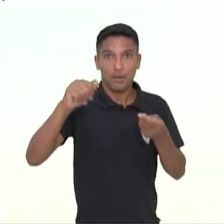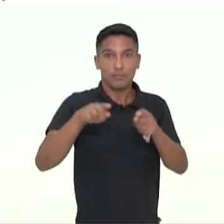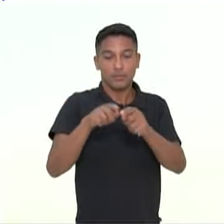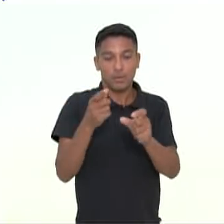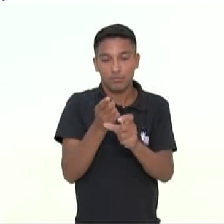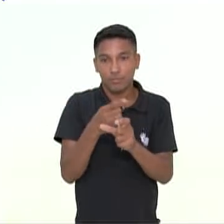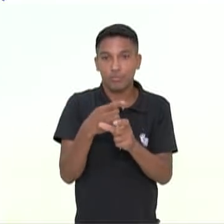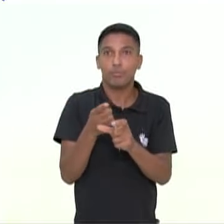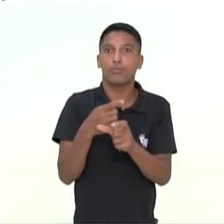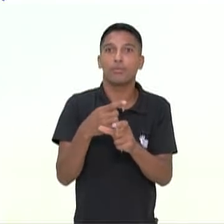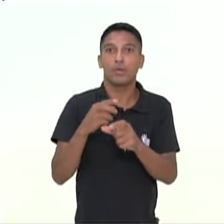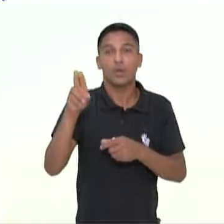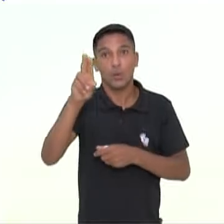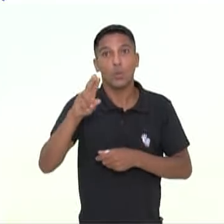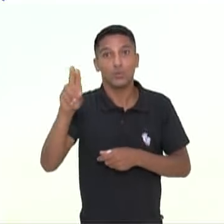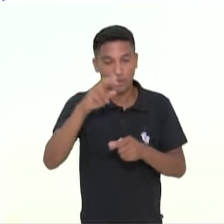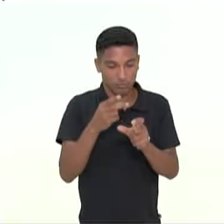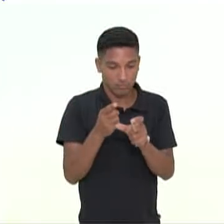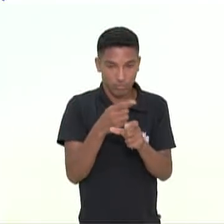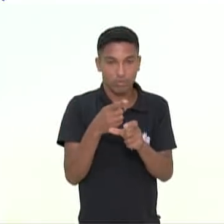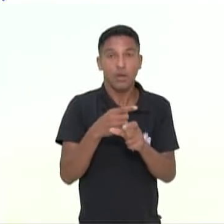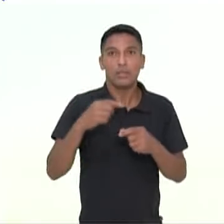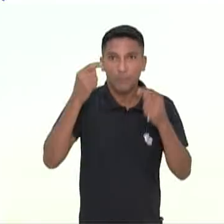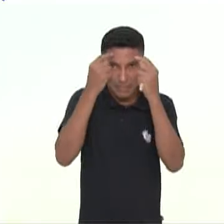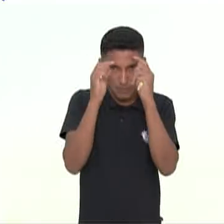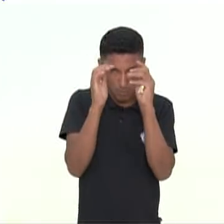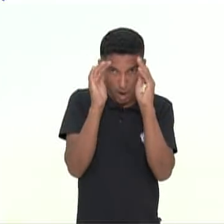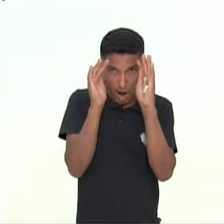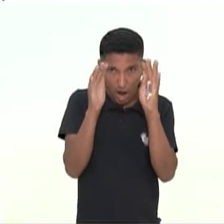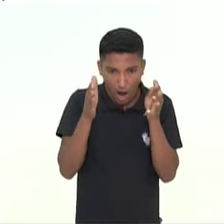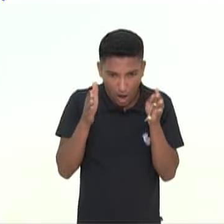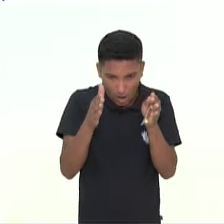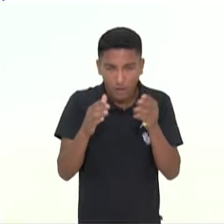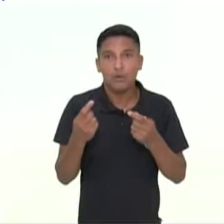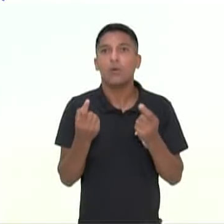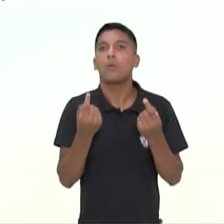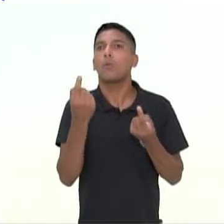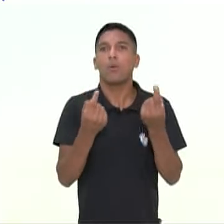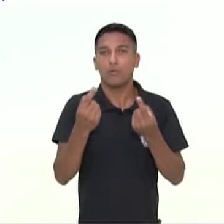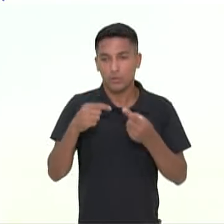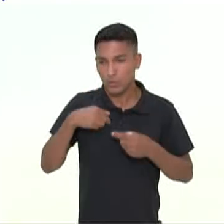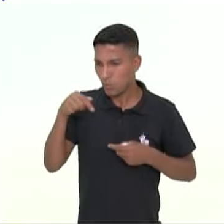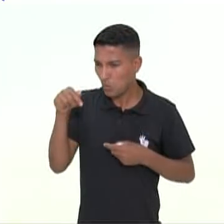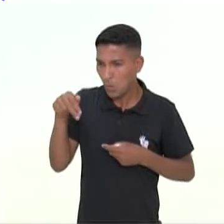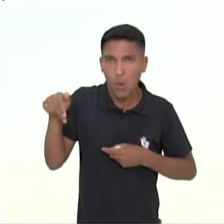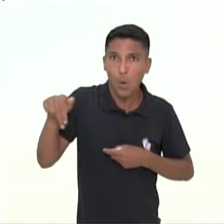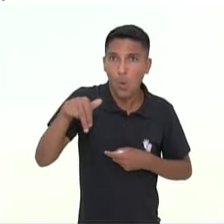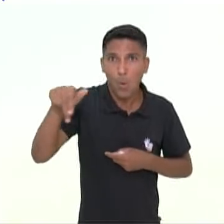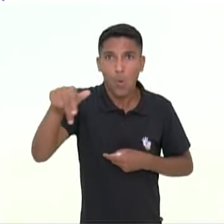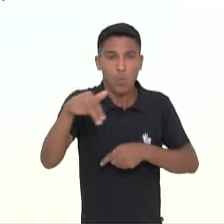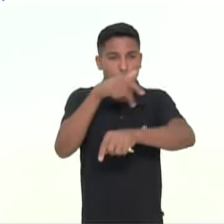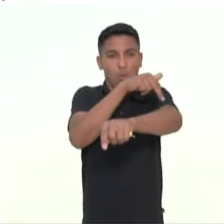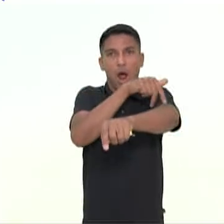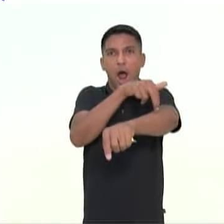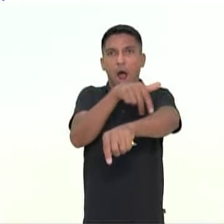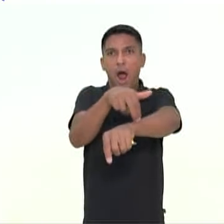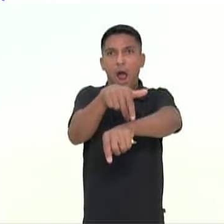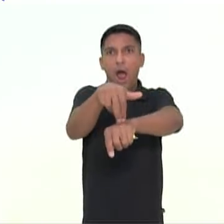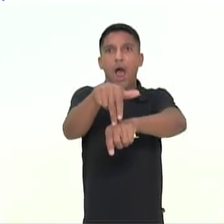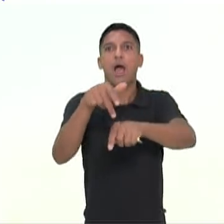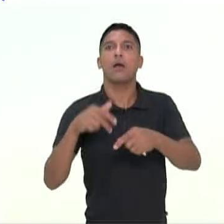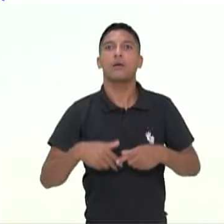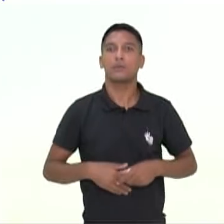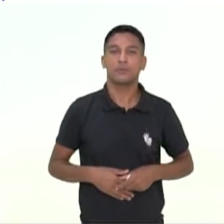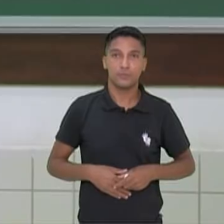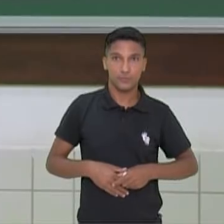e a tomada de decisão para escolher qual o caminho a percorrer e a possibilidade de correr em terreno natural e